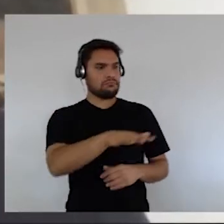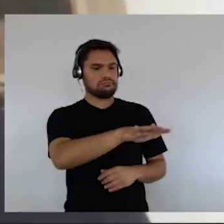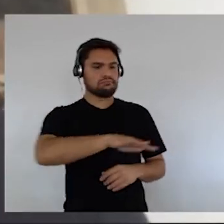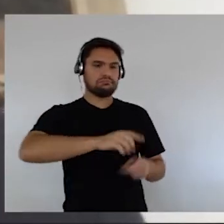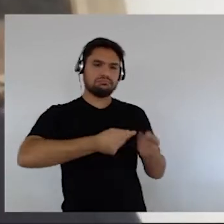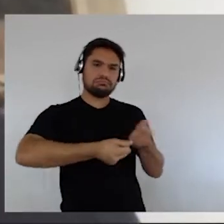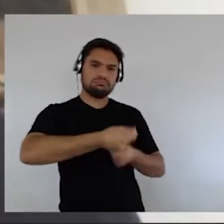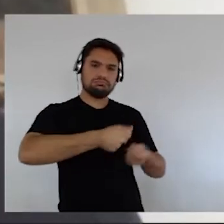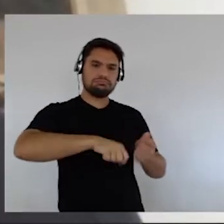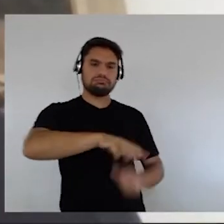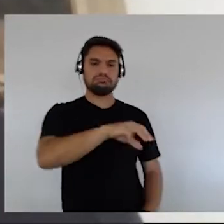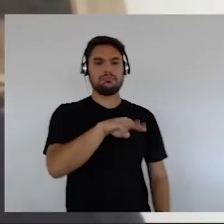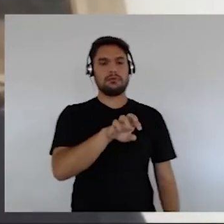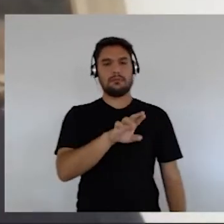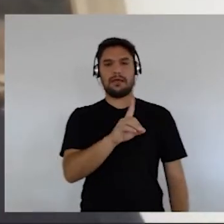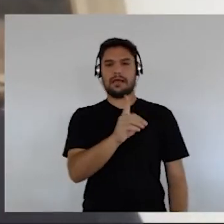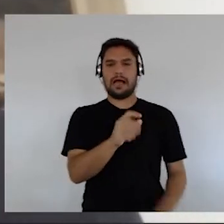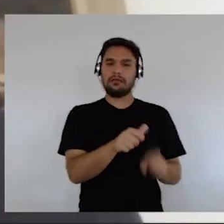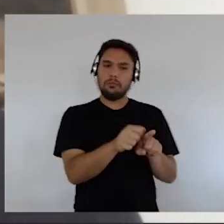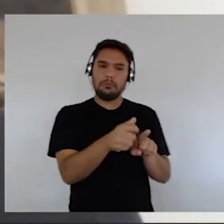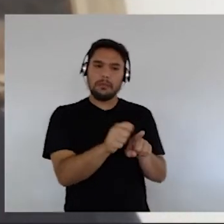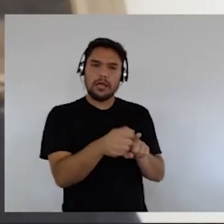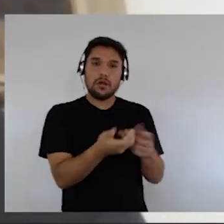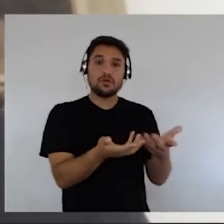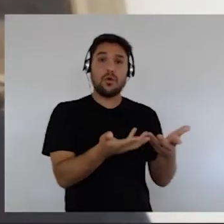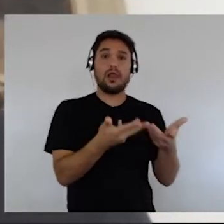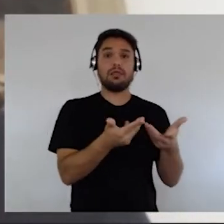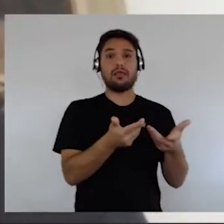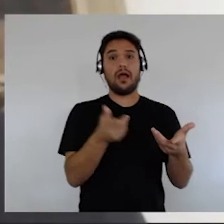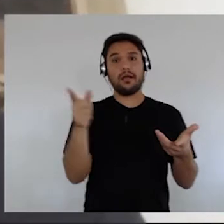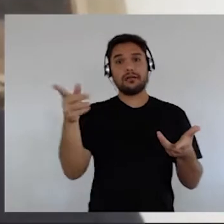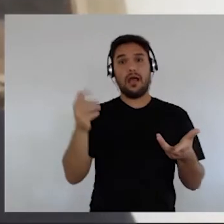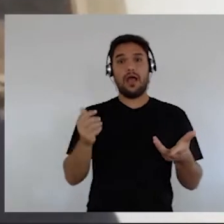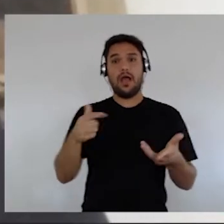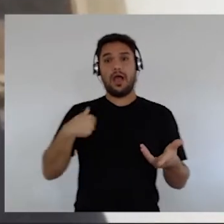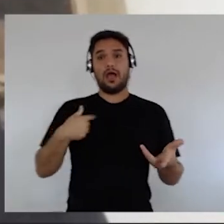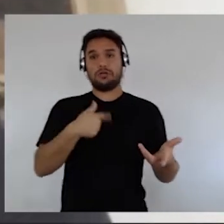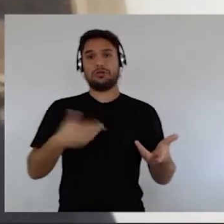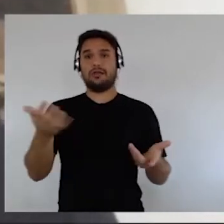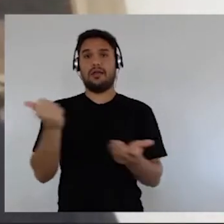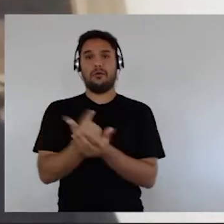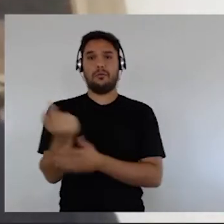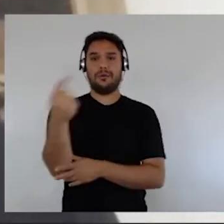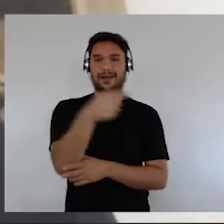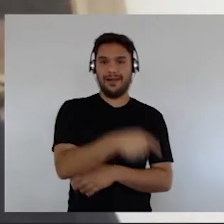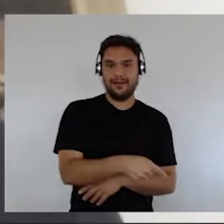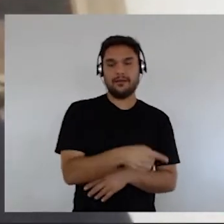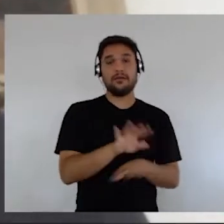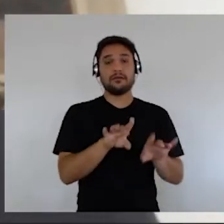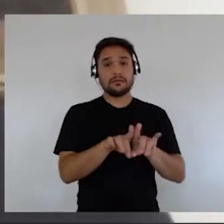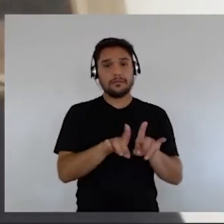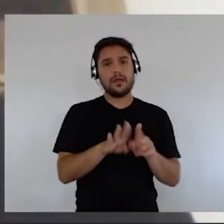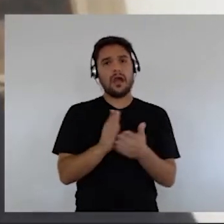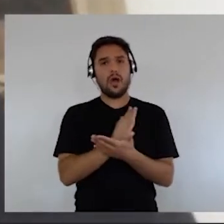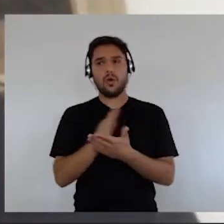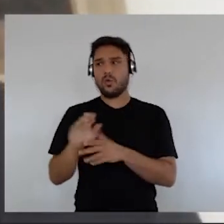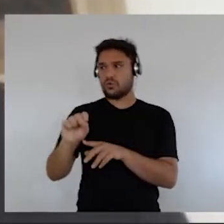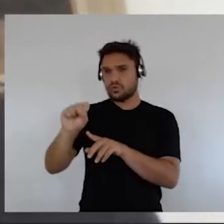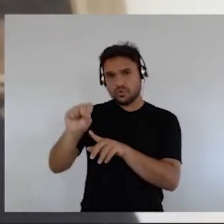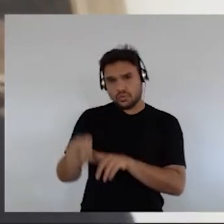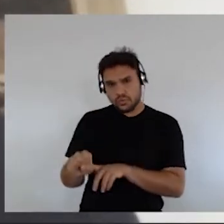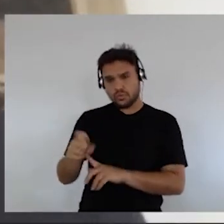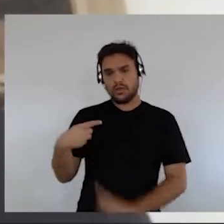ainda a forte demanda de milho de qualidade em partes da China. Há relatos em circulação de que muitas partes do sul da